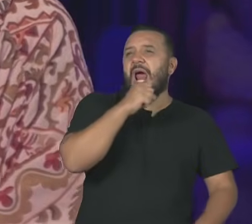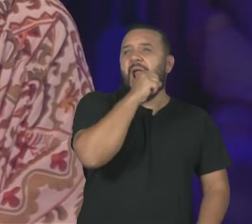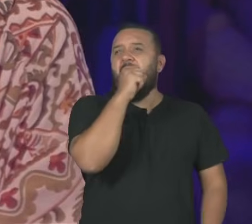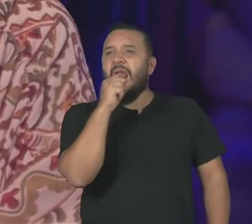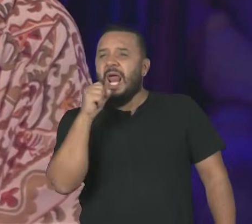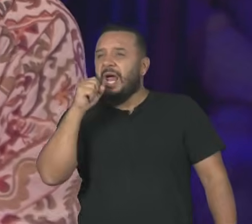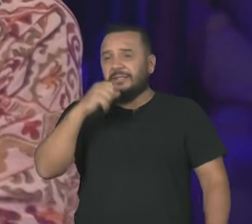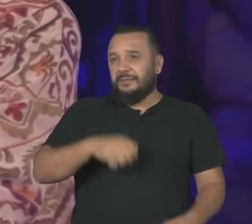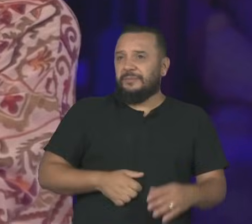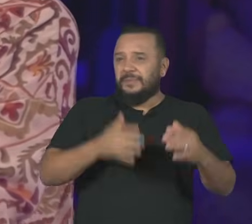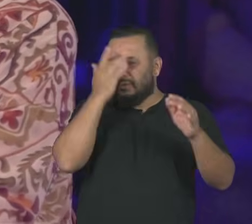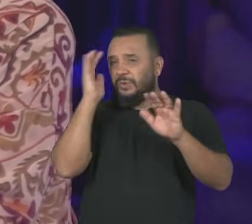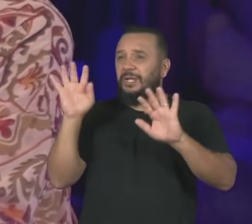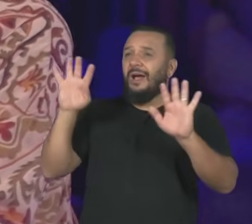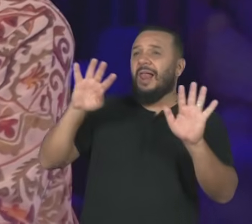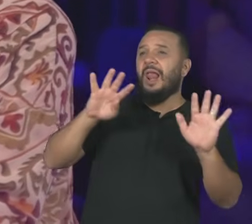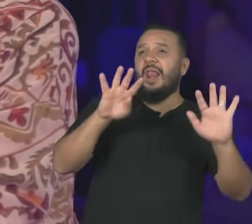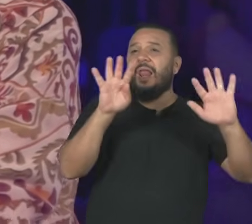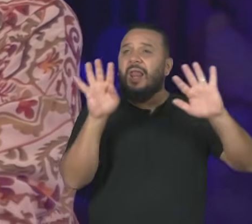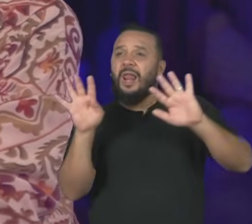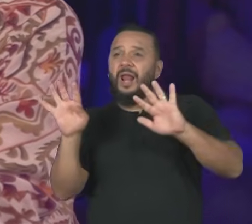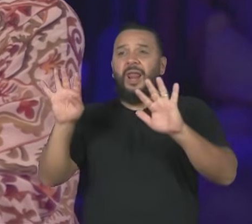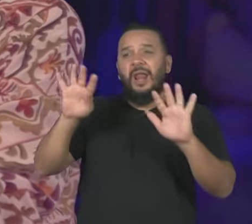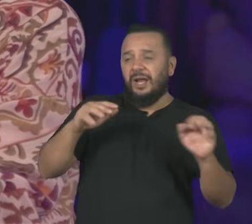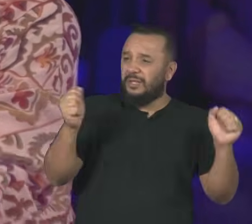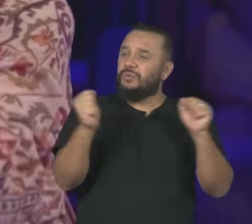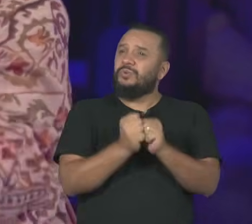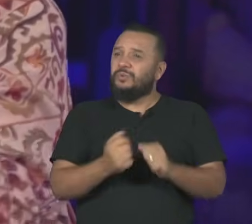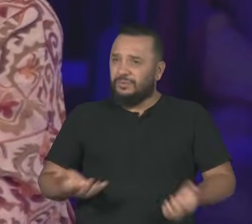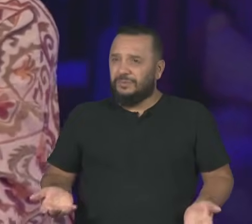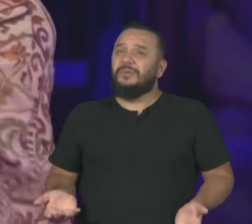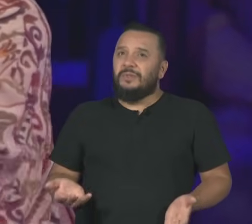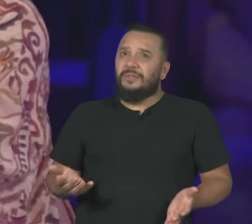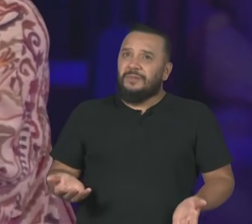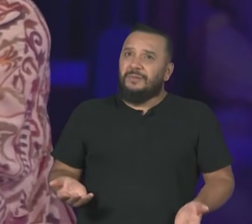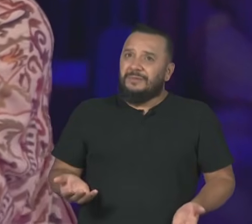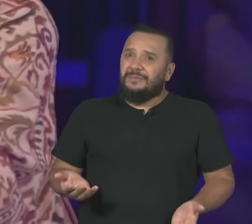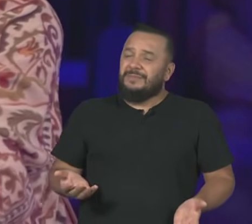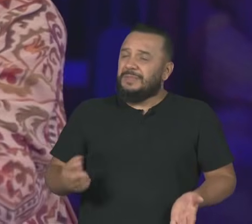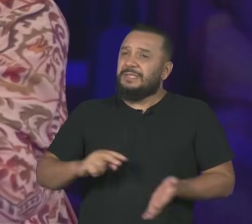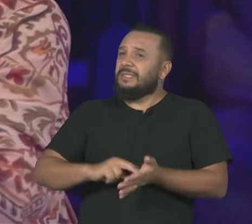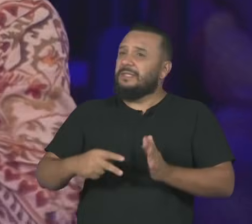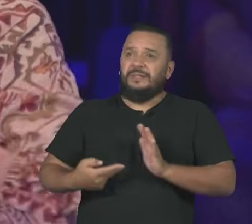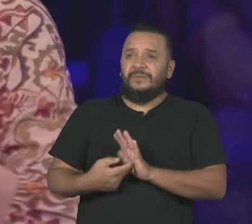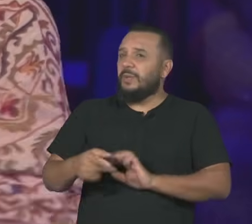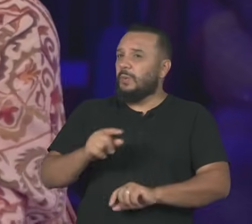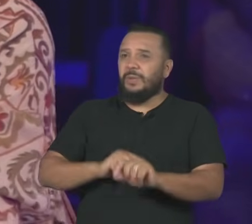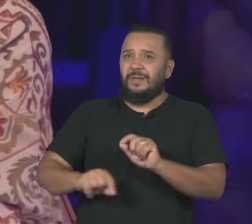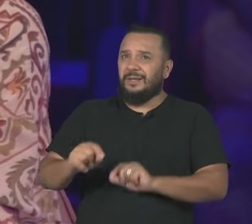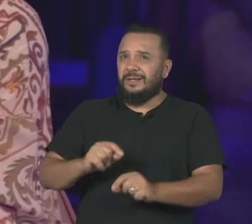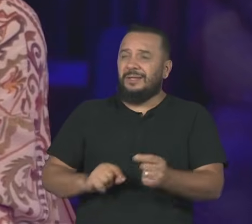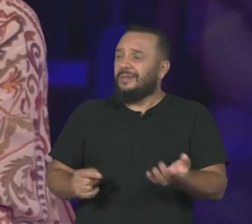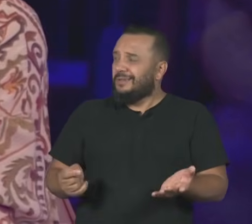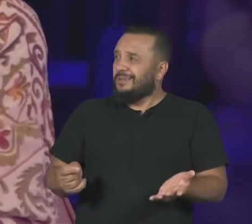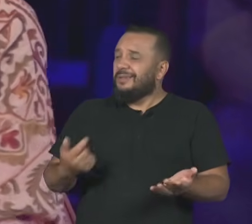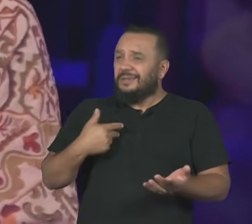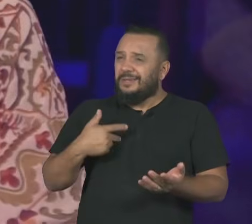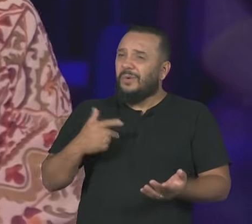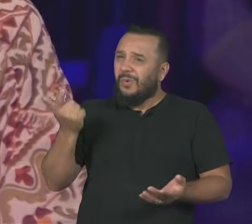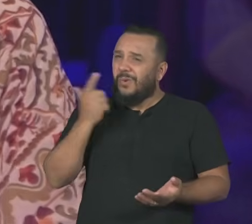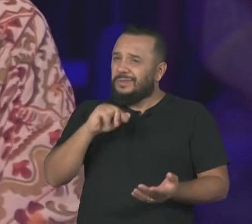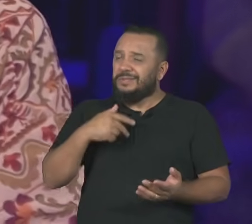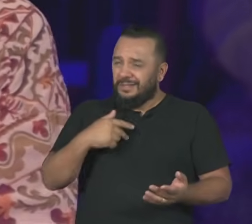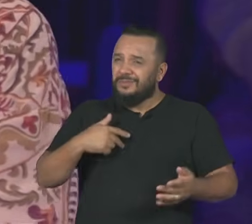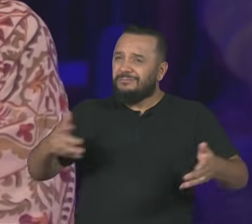nossa responsabilidade de fazer valer aquilo que nos é permitido fazer